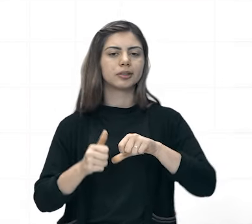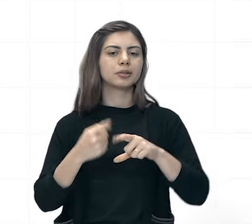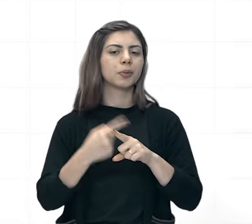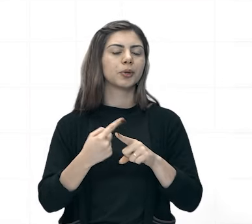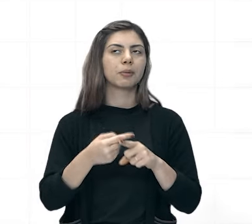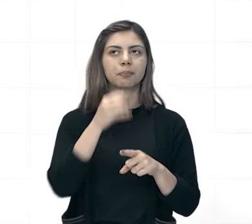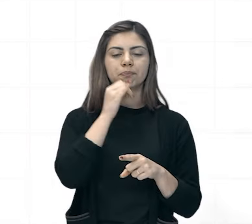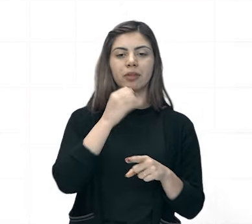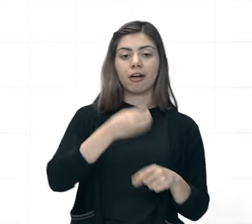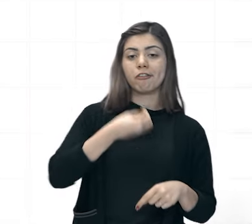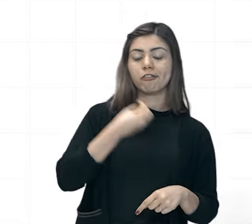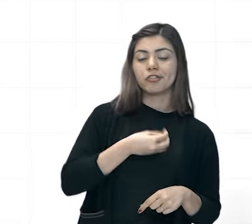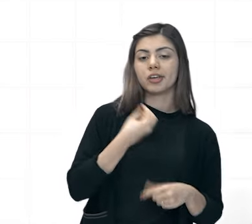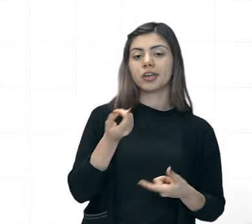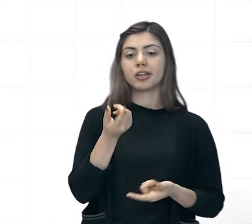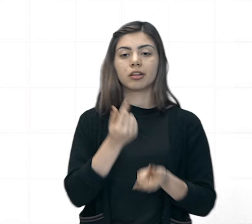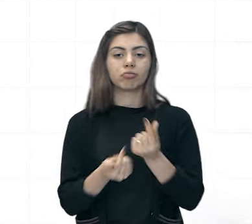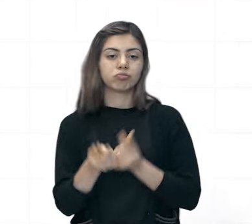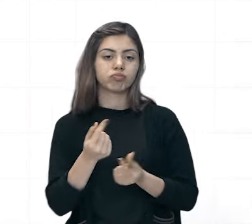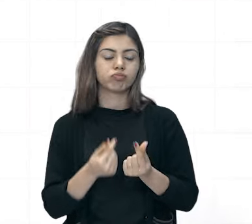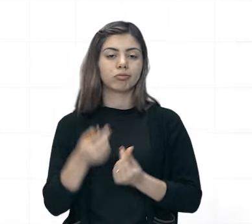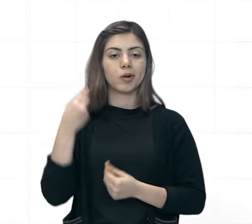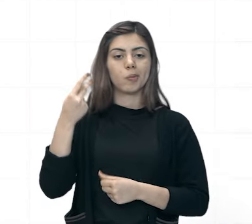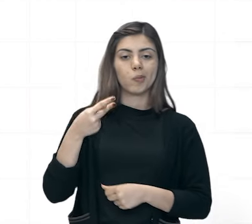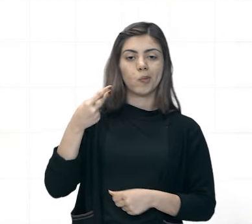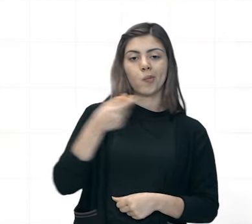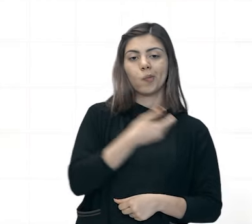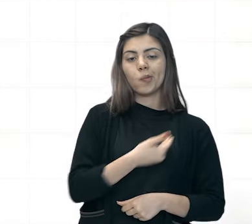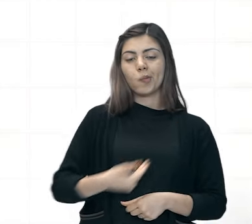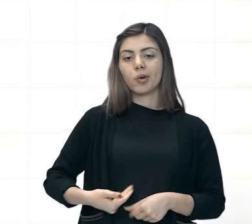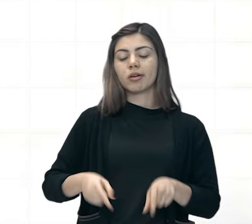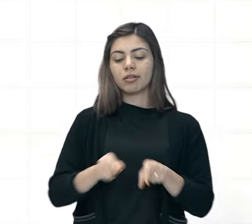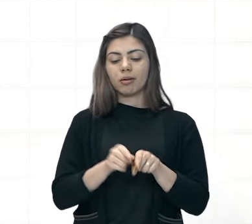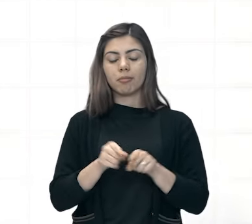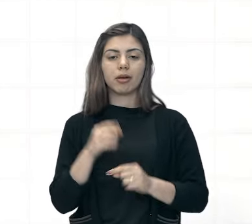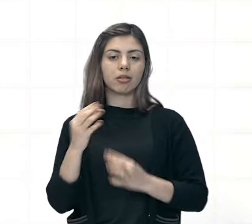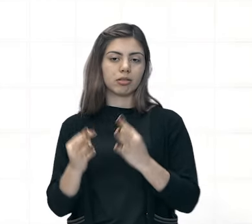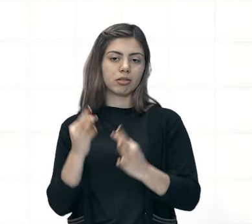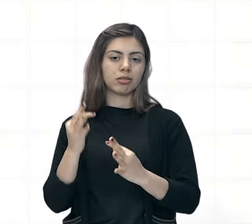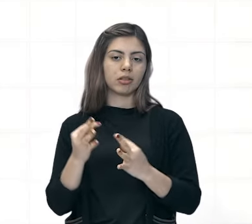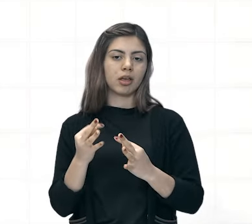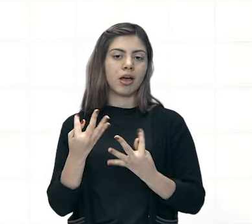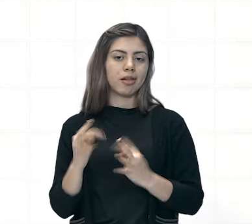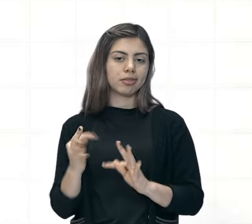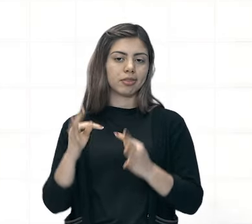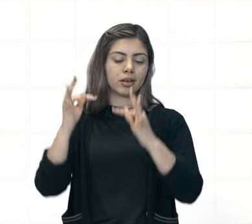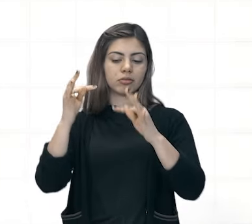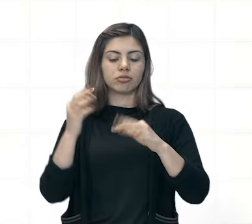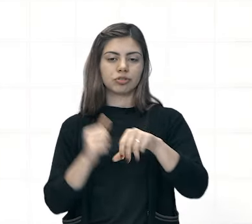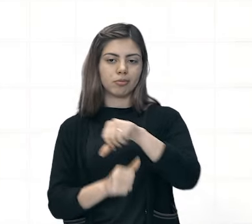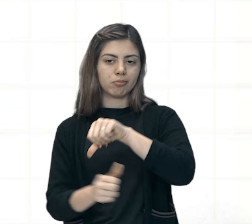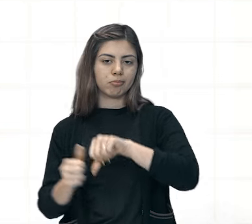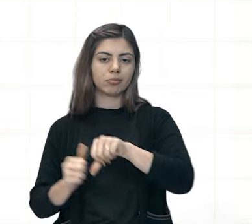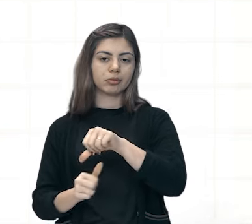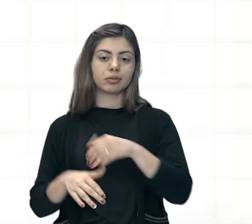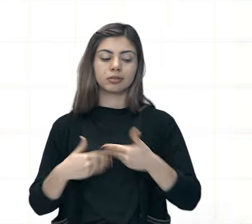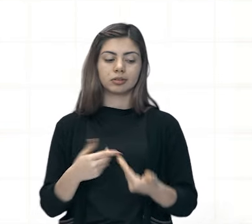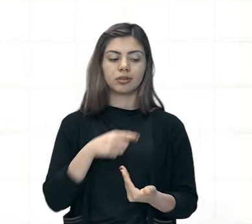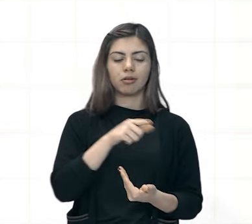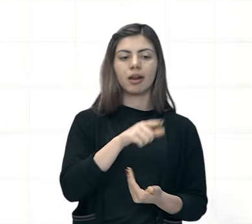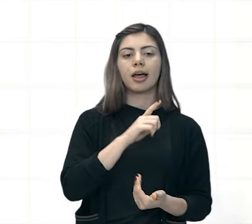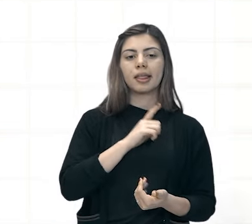de vida, finanças, políticas governamentais e avanços tecnológicos, adaptando-se às